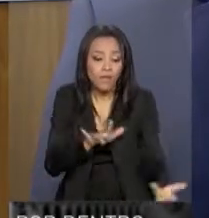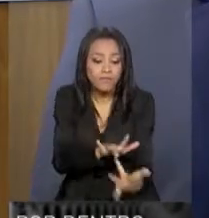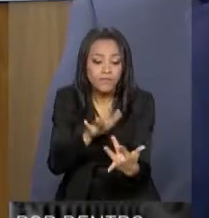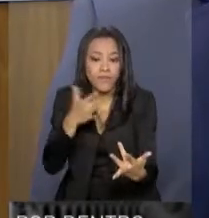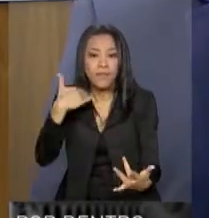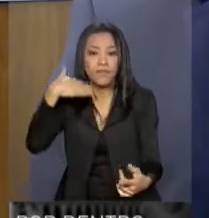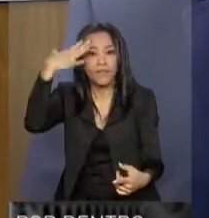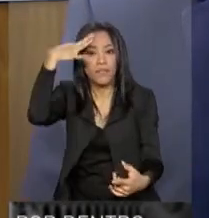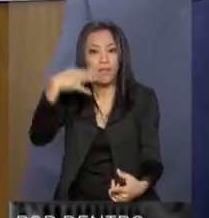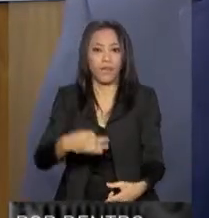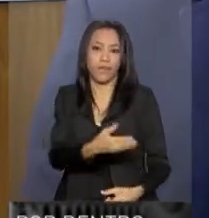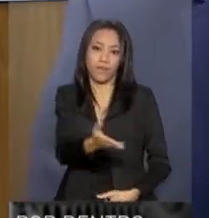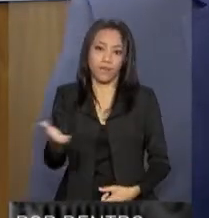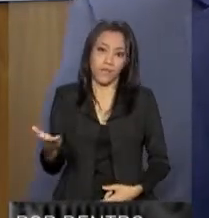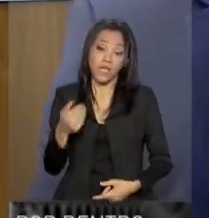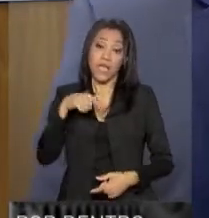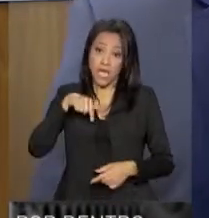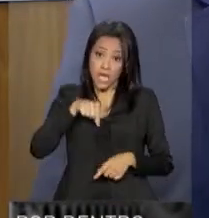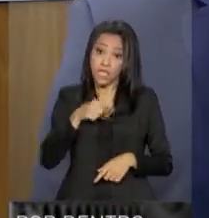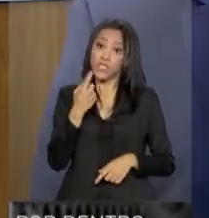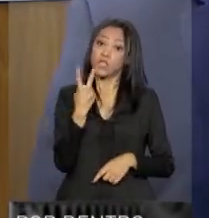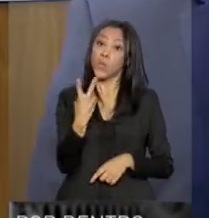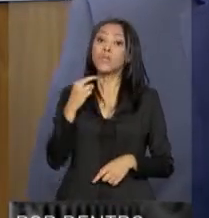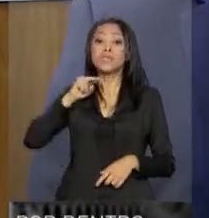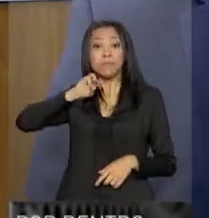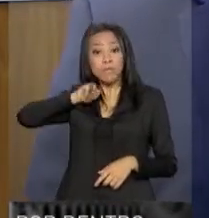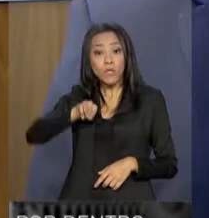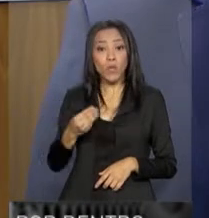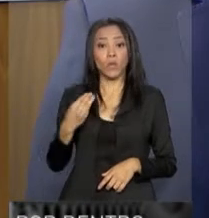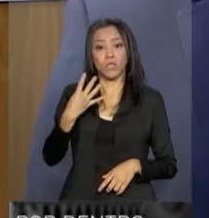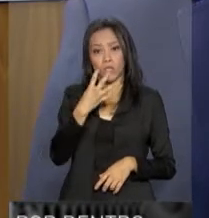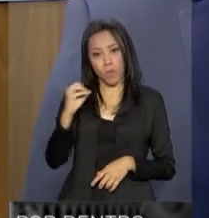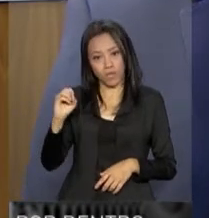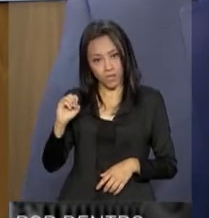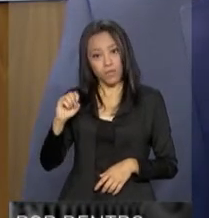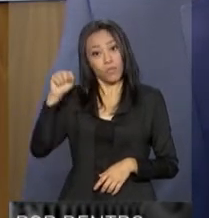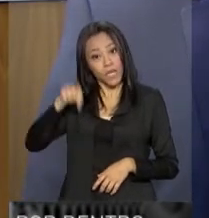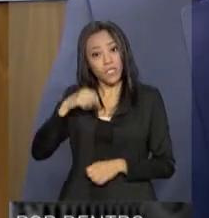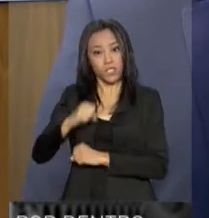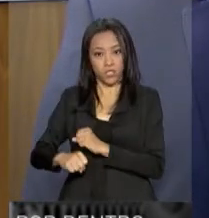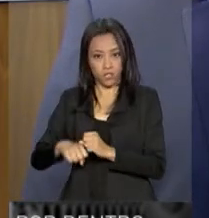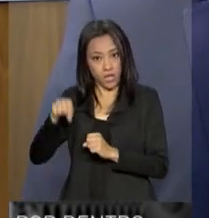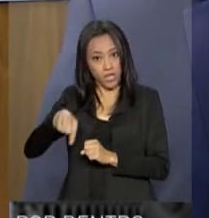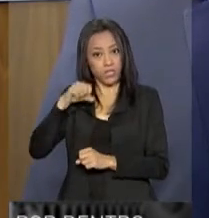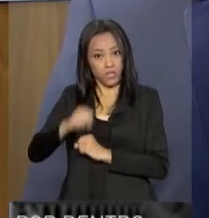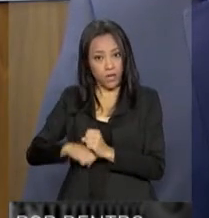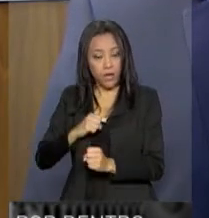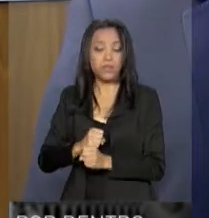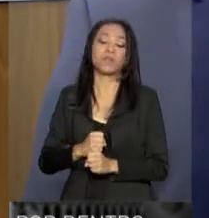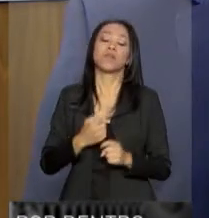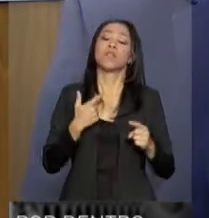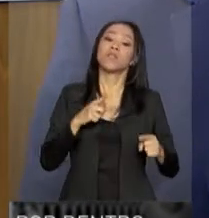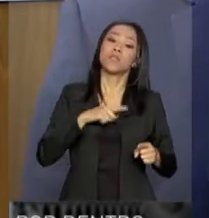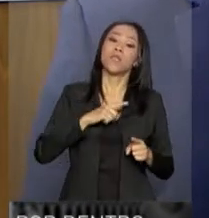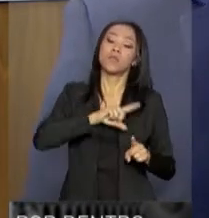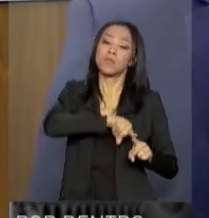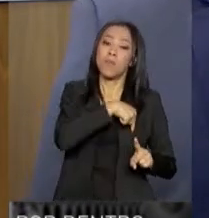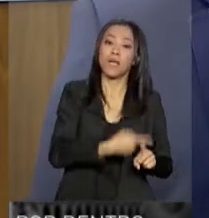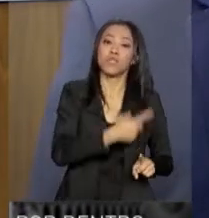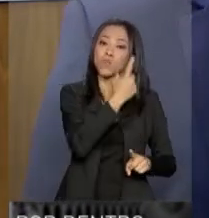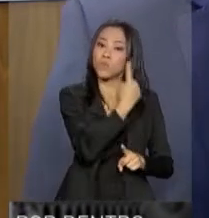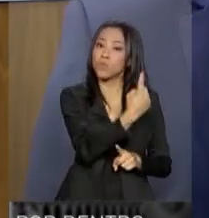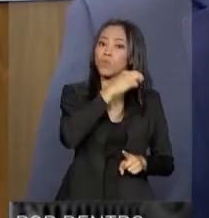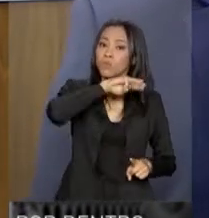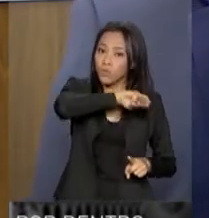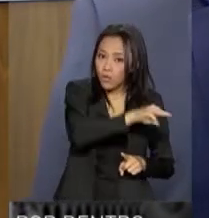dois milhões e quatrocentos o investimento feito esse ano nós temos mais um milhão e meio numa parceria de digitalização que